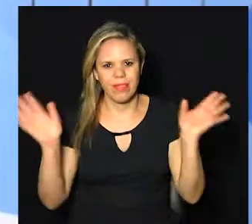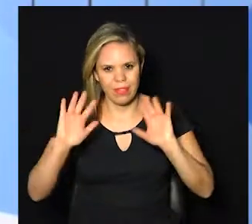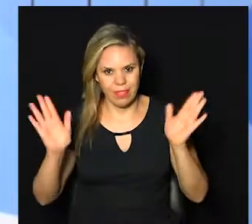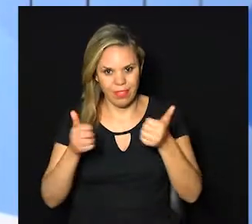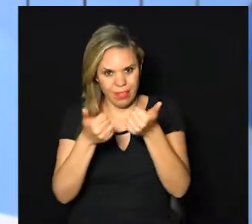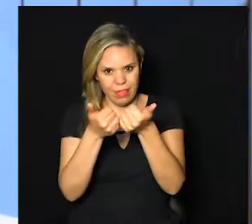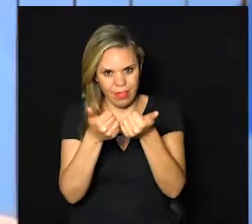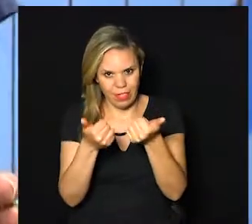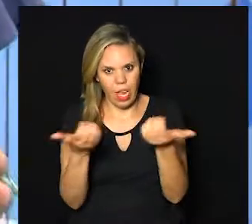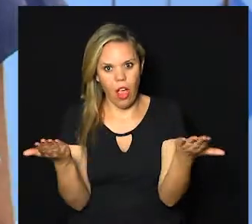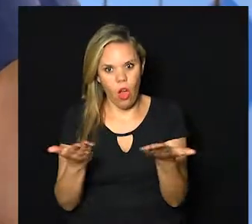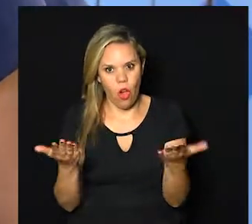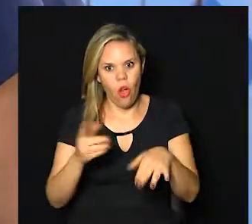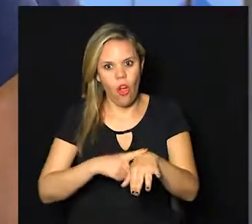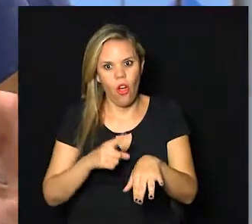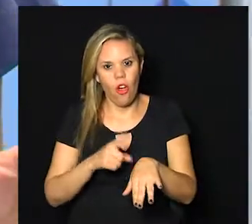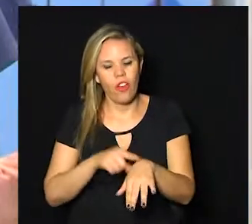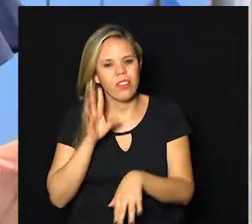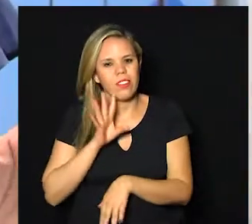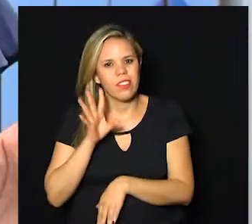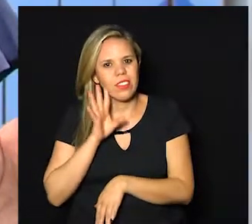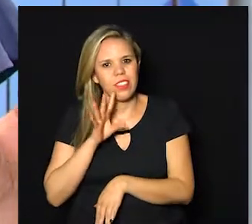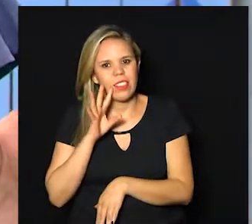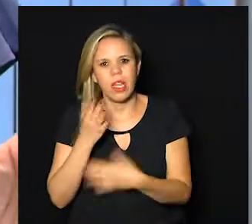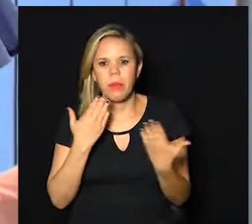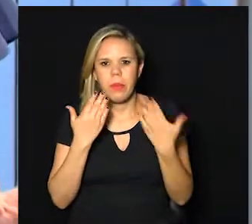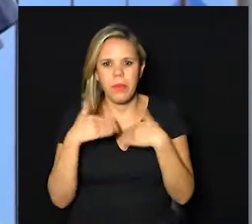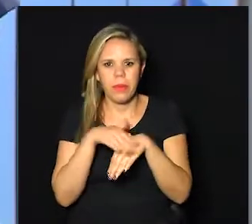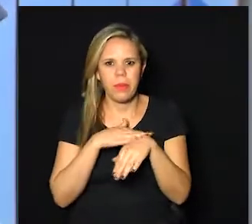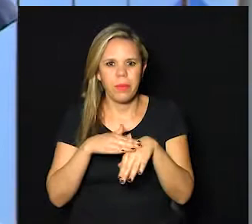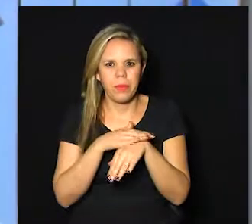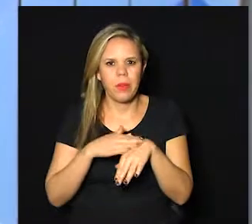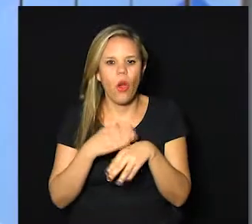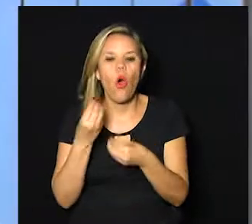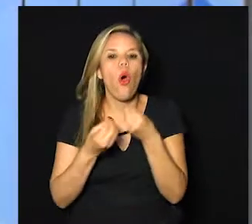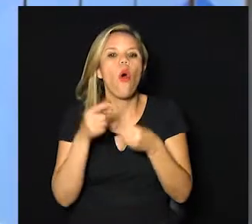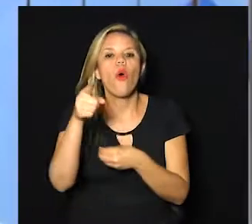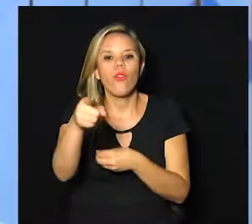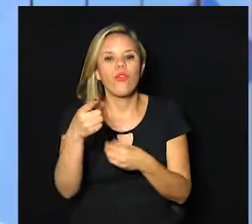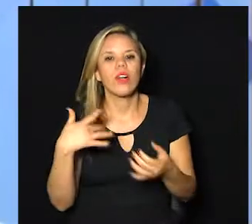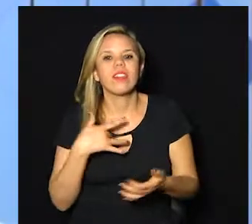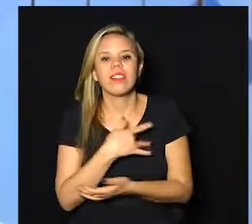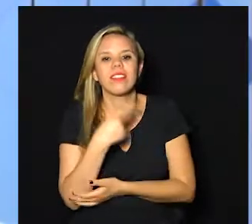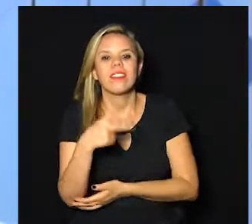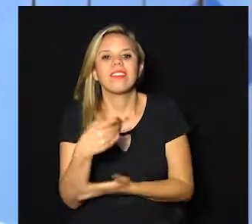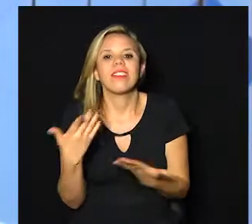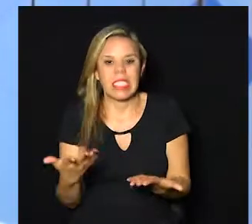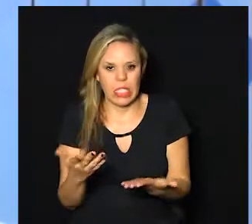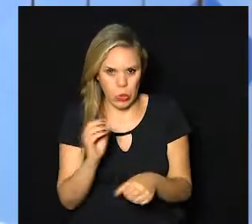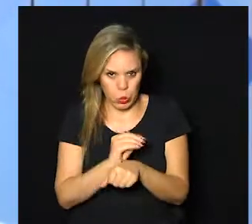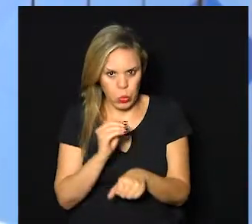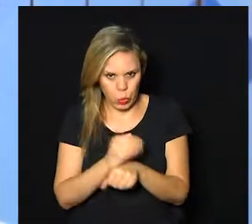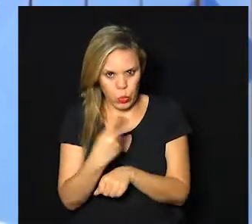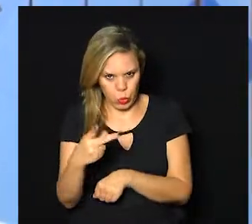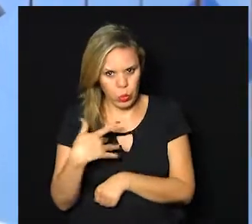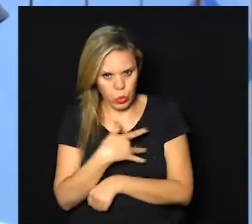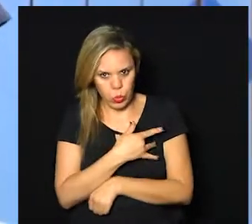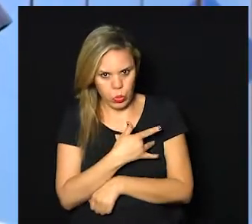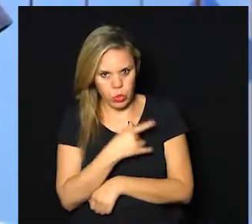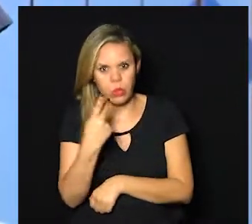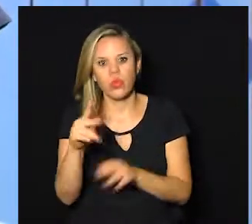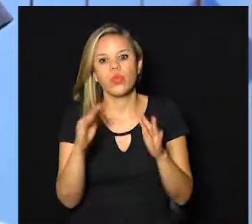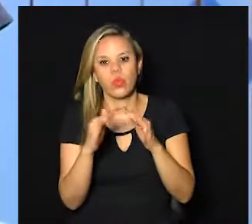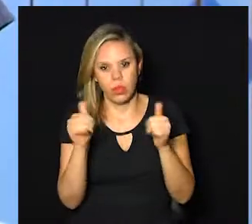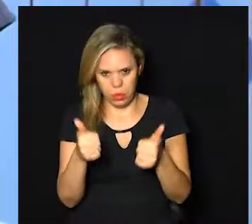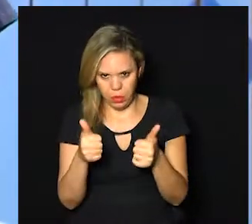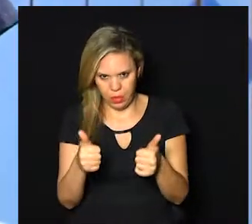Olá, tudo bem? Chegou aquela hora gostosa da gente bater um papo. Como é que você tá de saúde, hein? Tem cuidado dela? E na sua